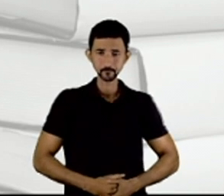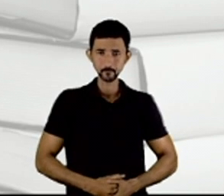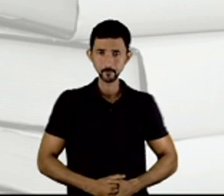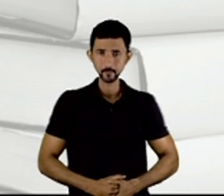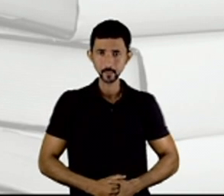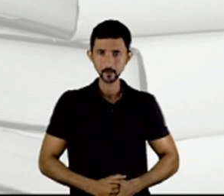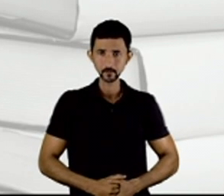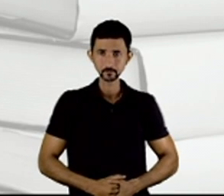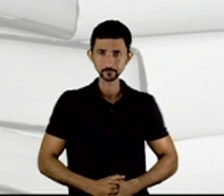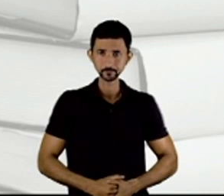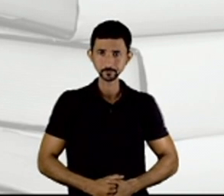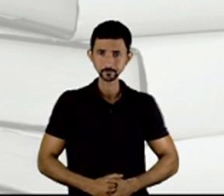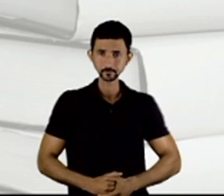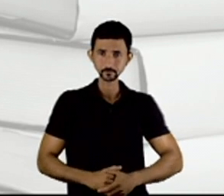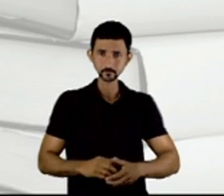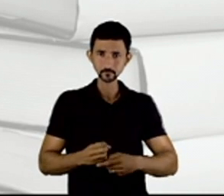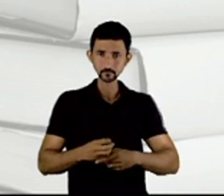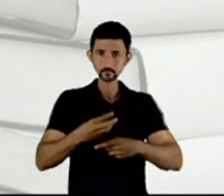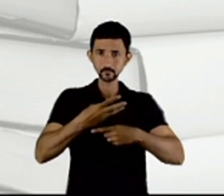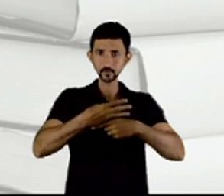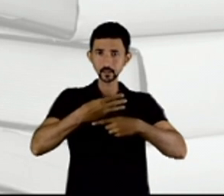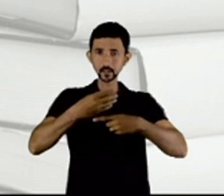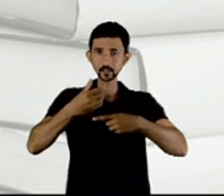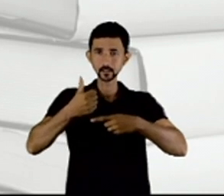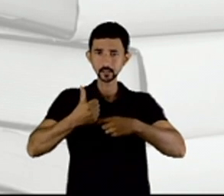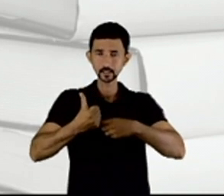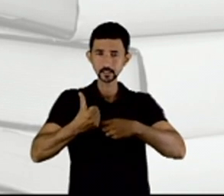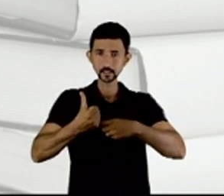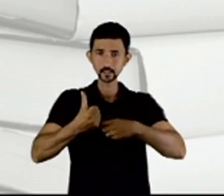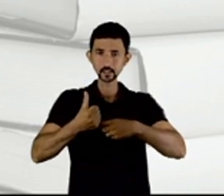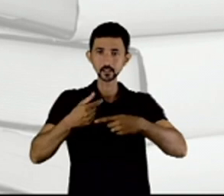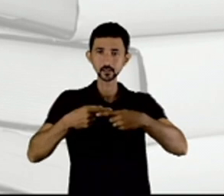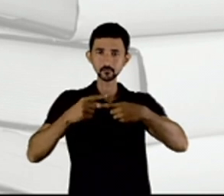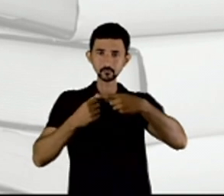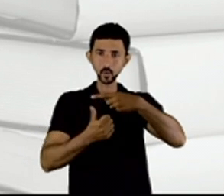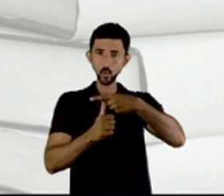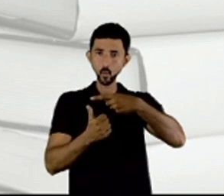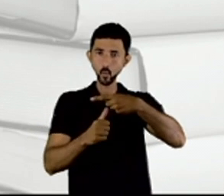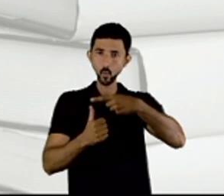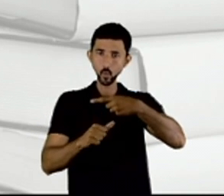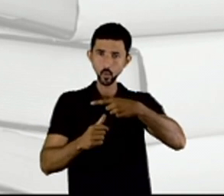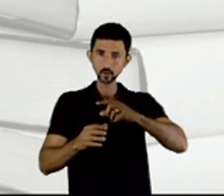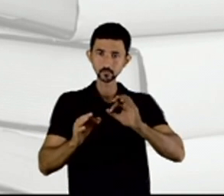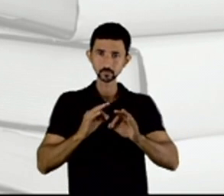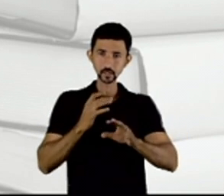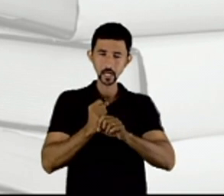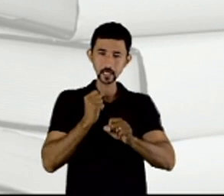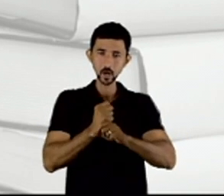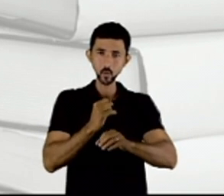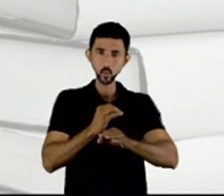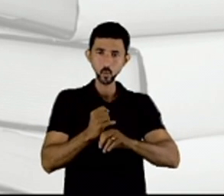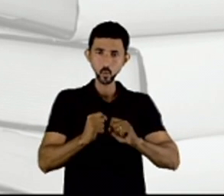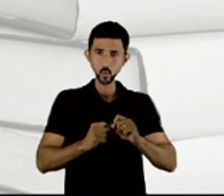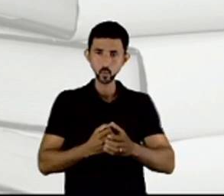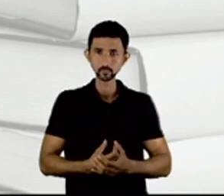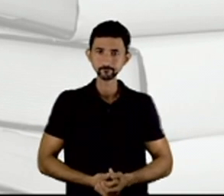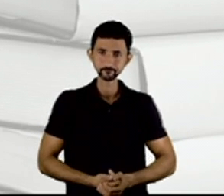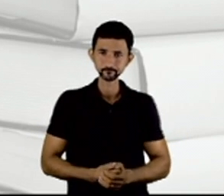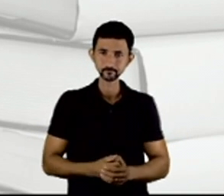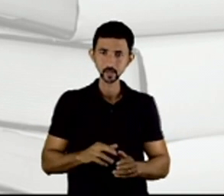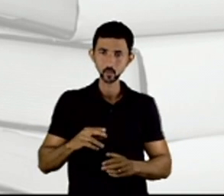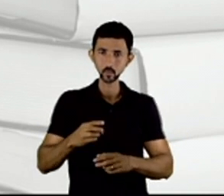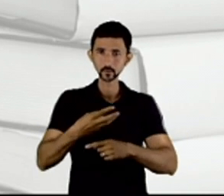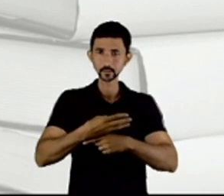Então, 36 onzeavos é uma outra fração geratriz que é equivalente a